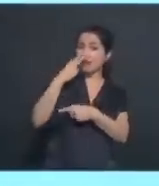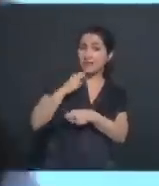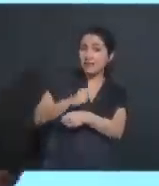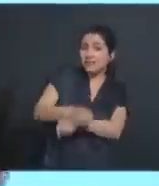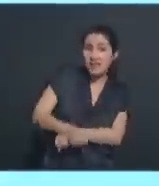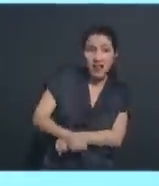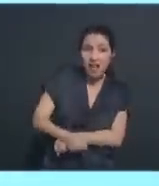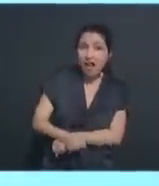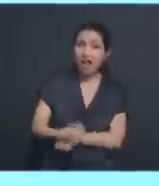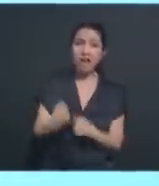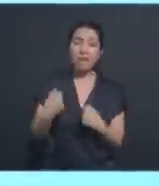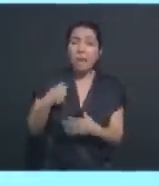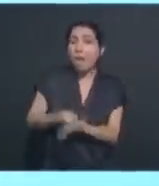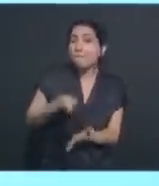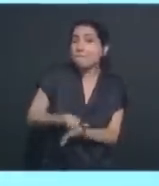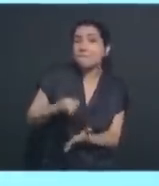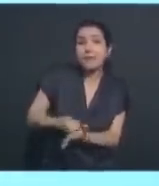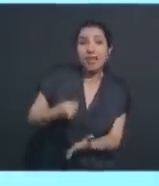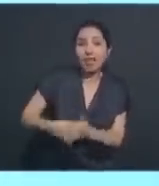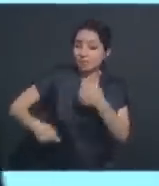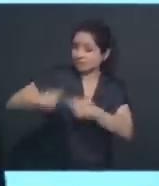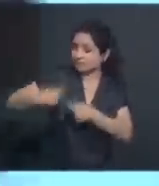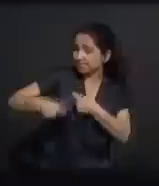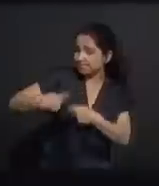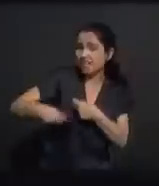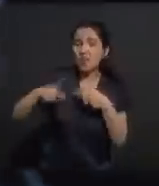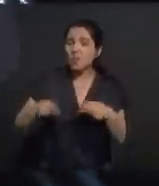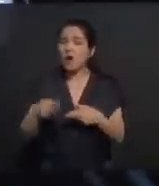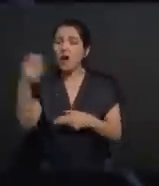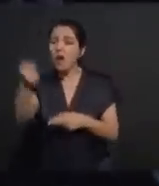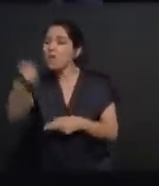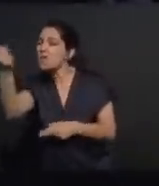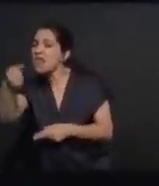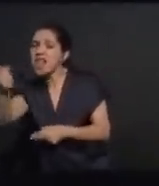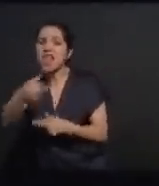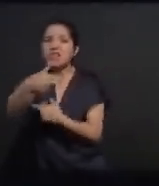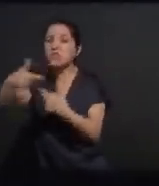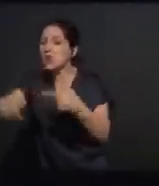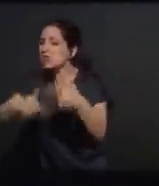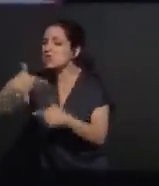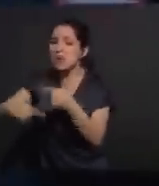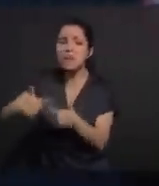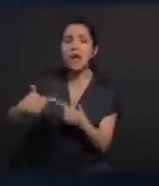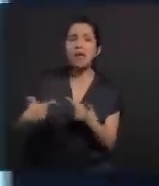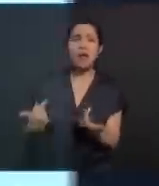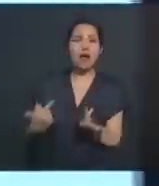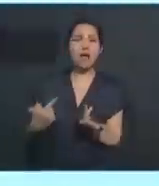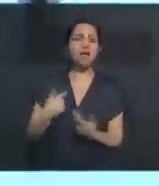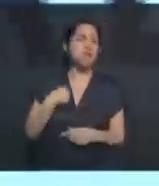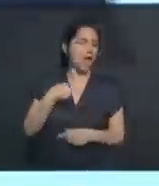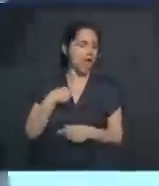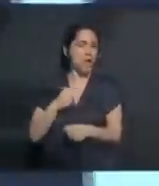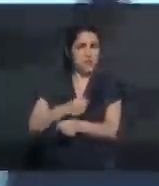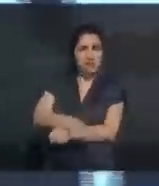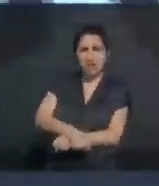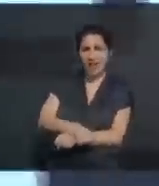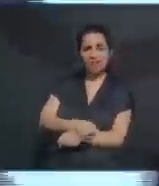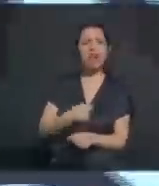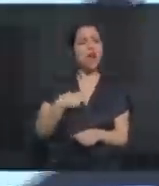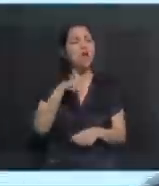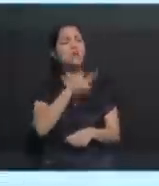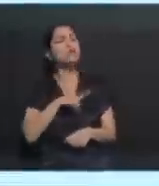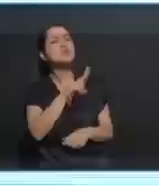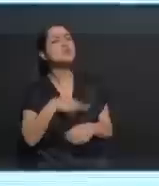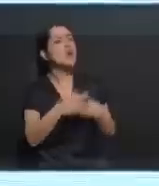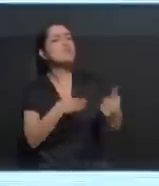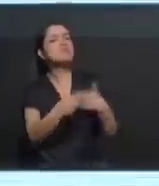ter relação com o patrão, como tirar o leite da vaca, cortar a grama. Não era visto como um pecado. Se você é um escravo, você é um objeto. Se você é um objeto, eu uso como eu